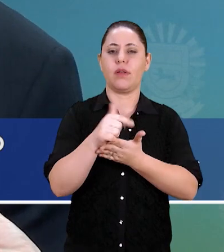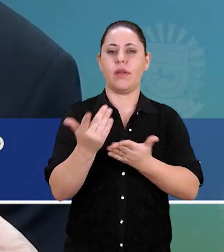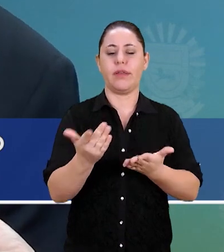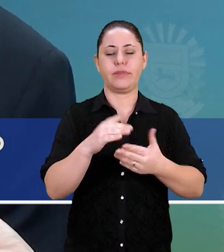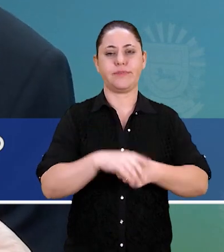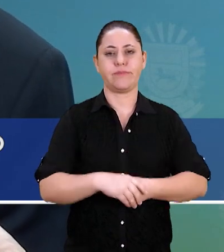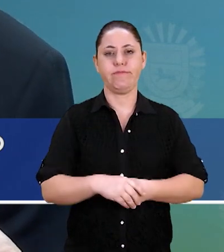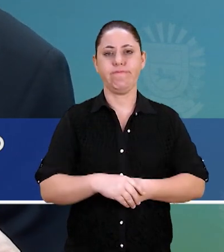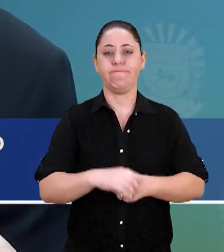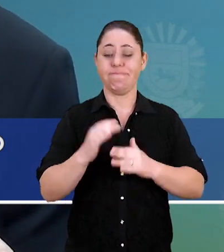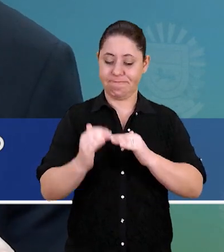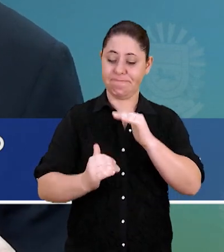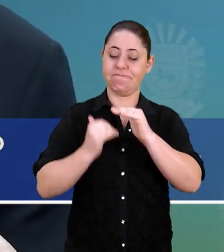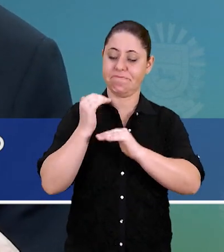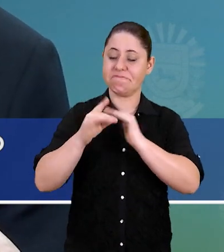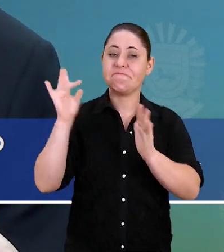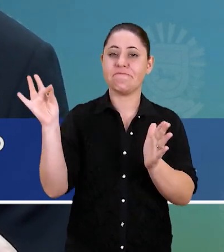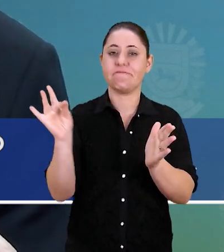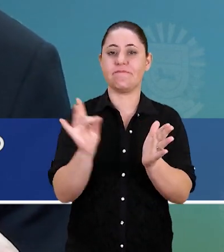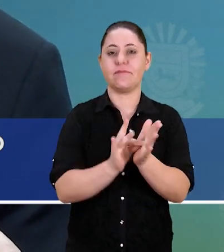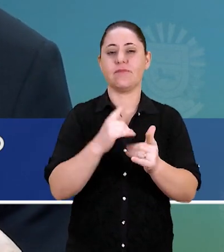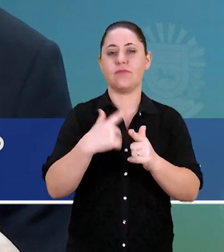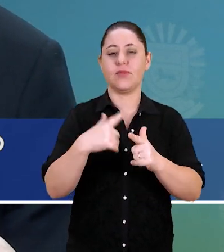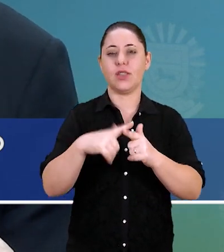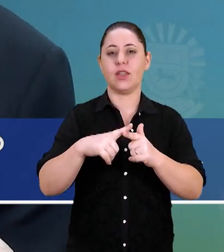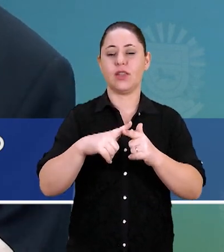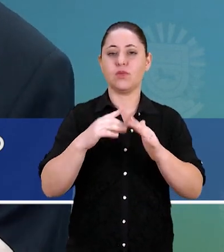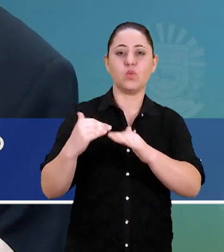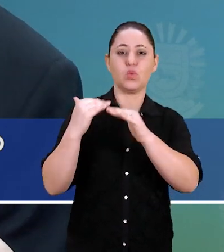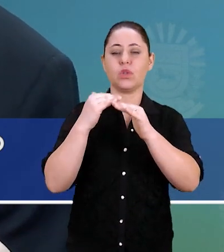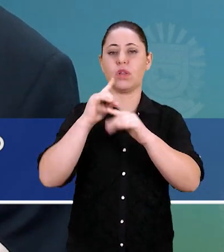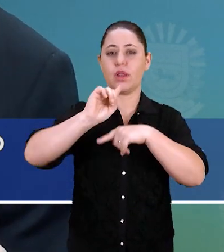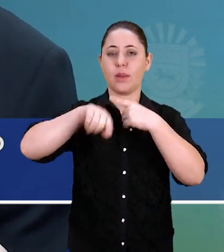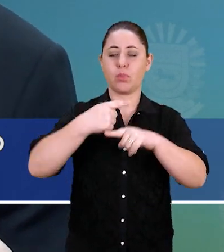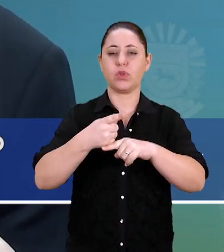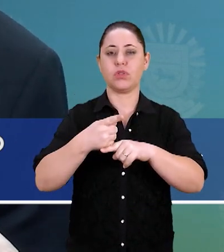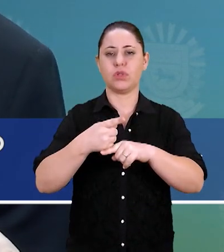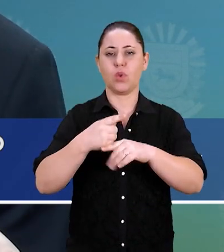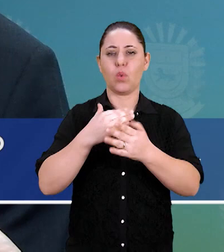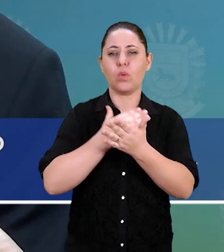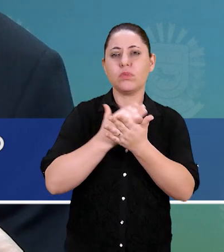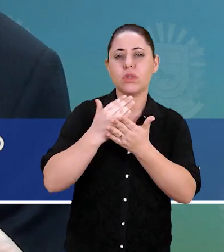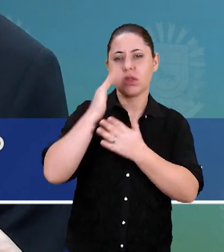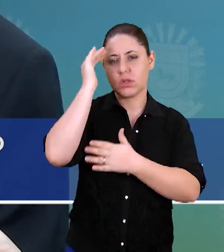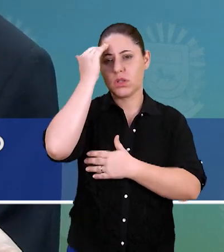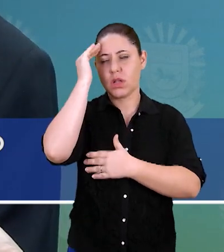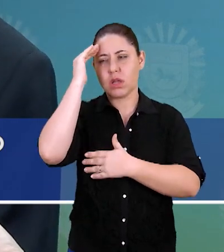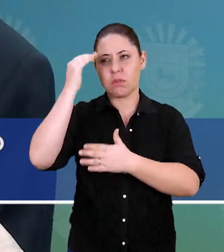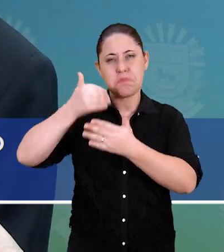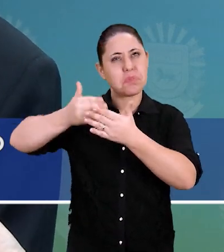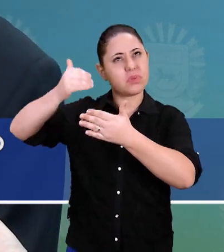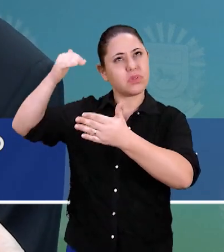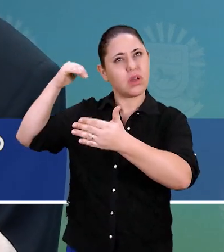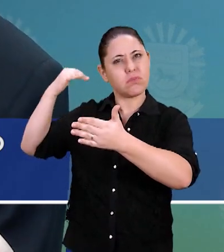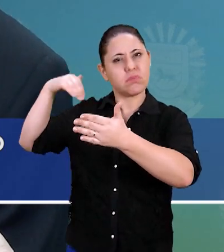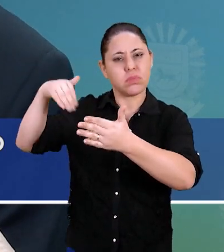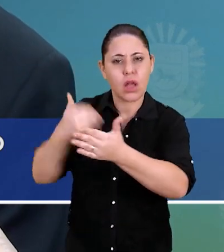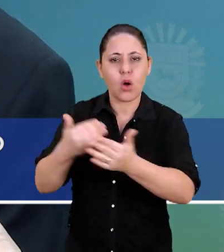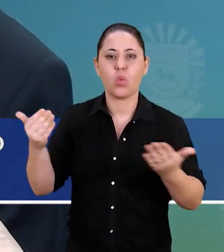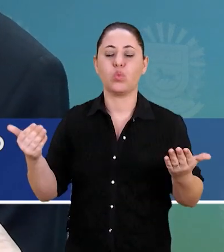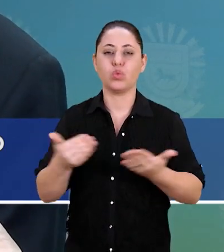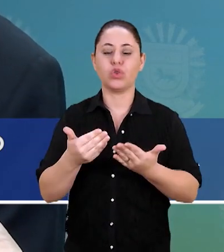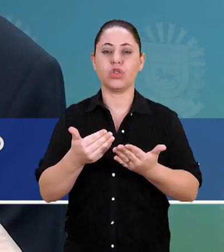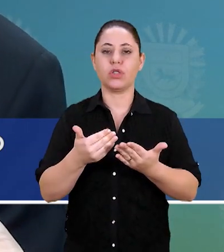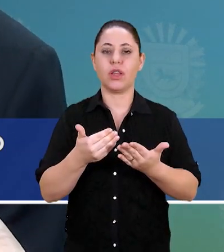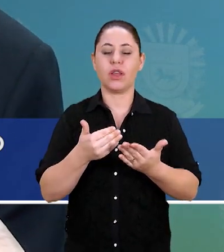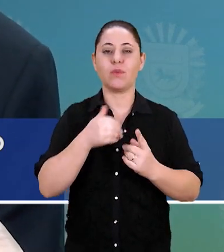trabalhos começaram a, digamos, se desenvolver de fato, né? Porque aí veio a redemocratização. Então vai entender desde esse período